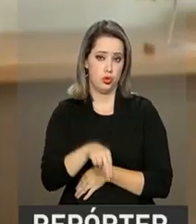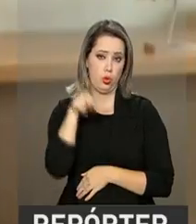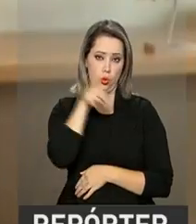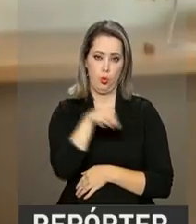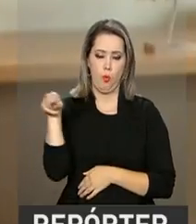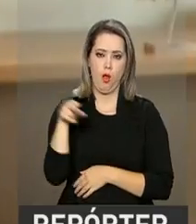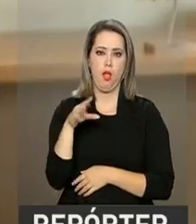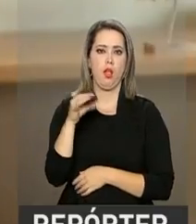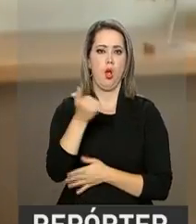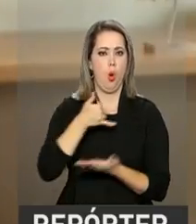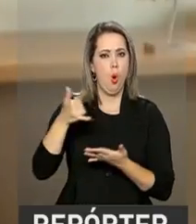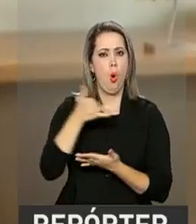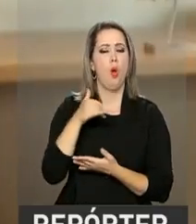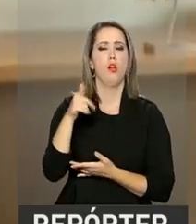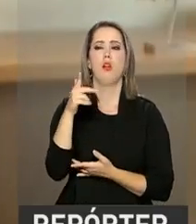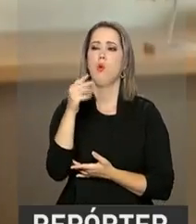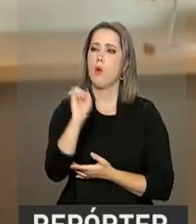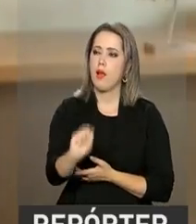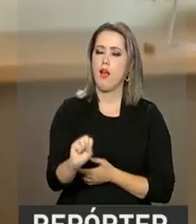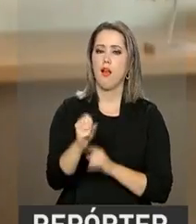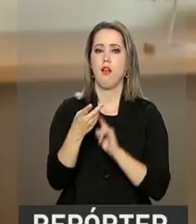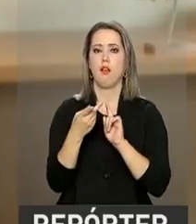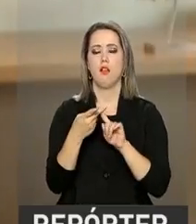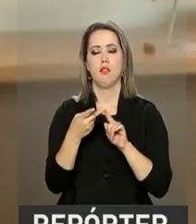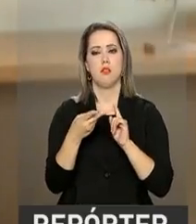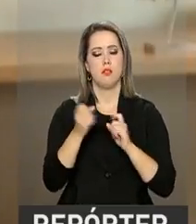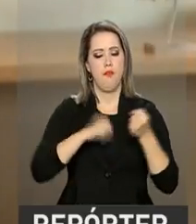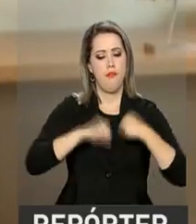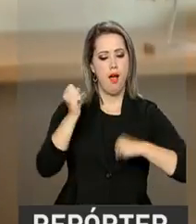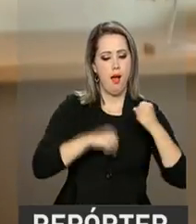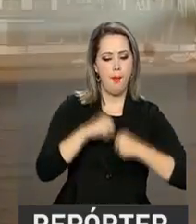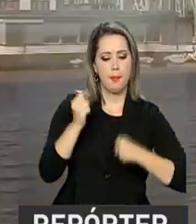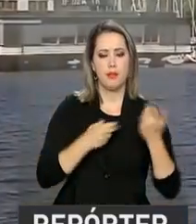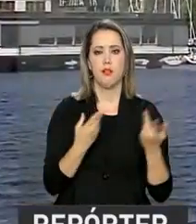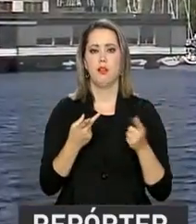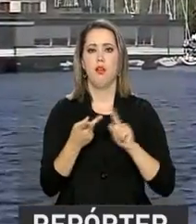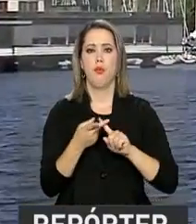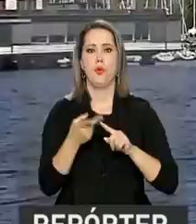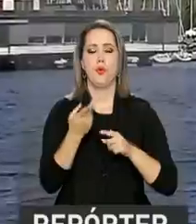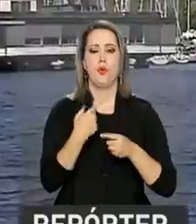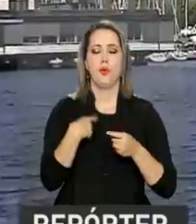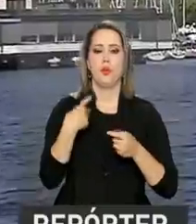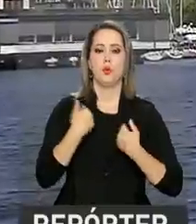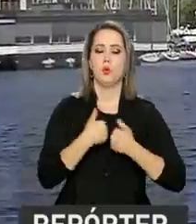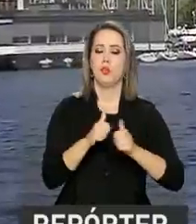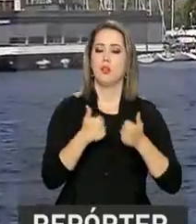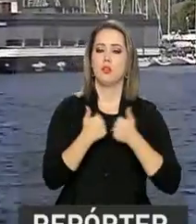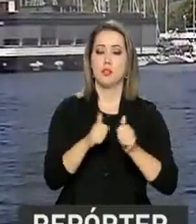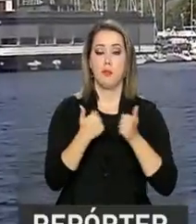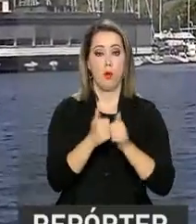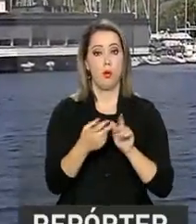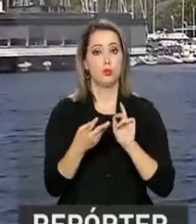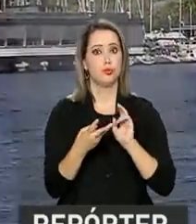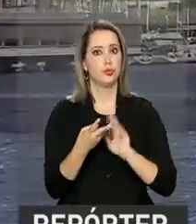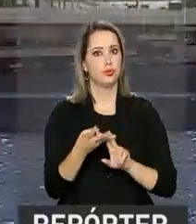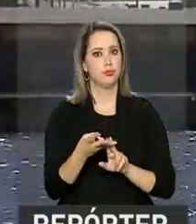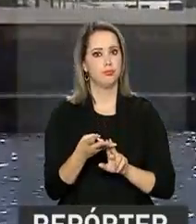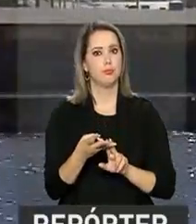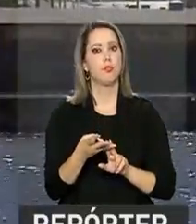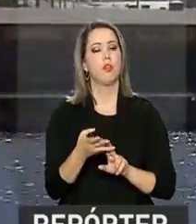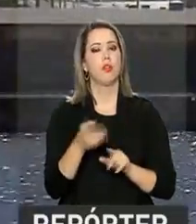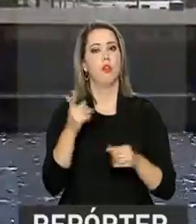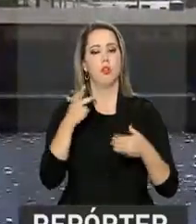área de óleo e gás está na produção de equipamentos para exploração de petróleo no transporte de petróleo